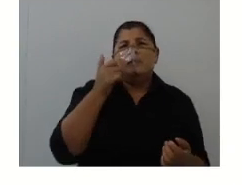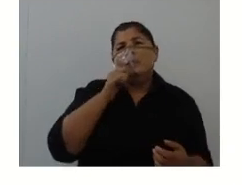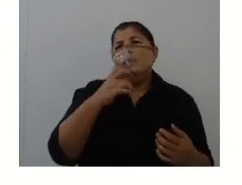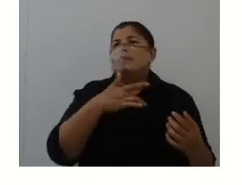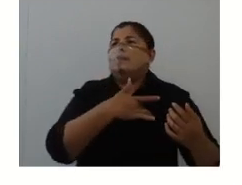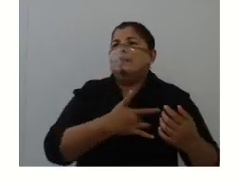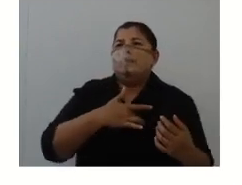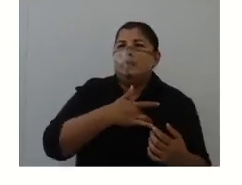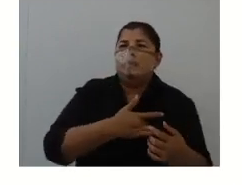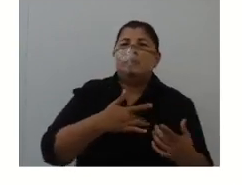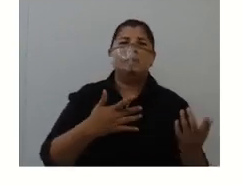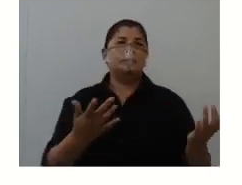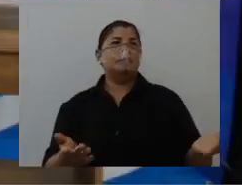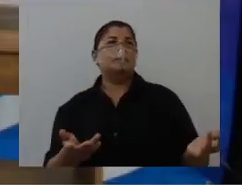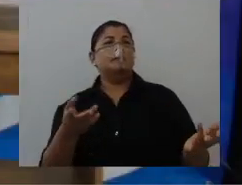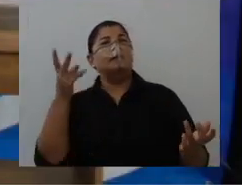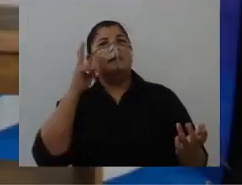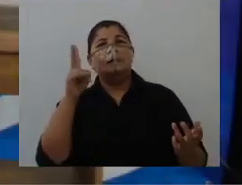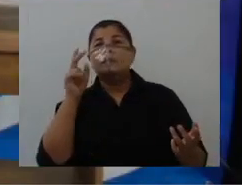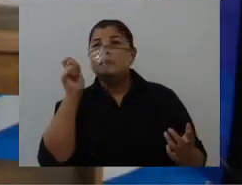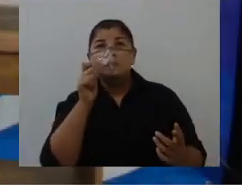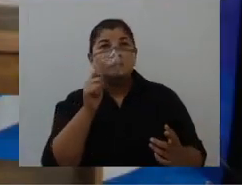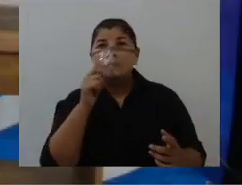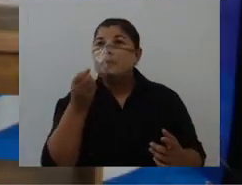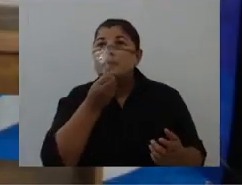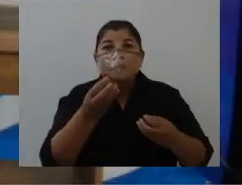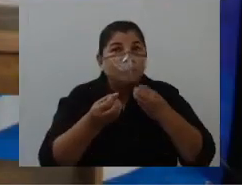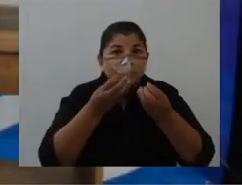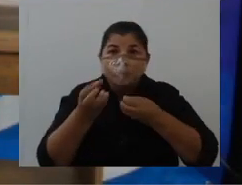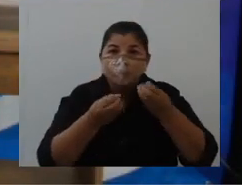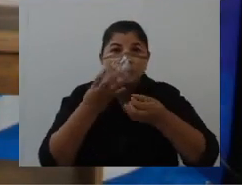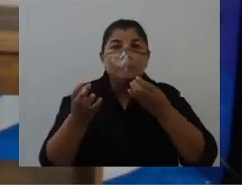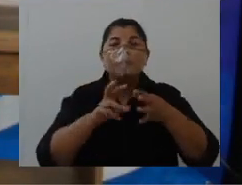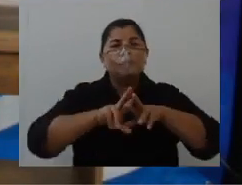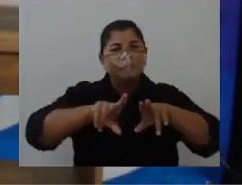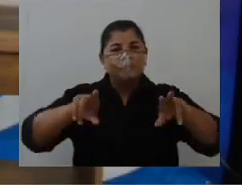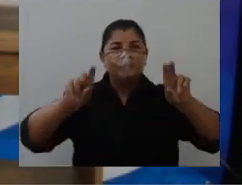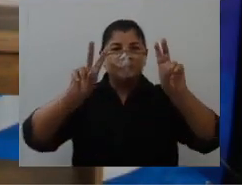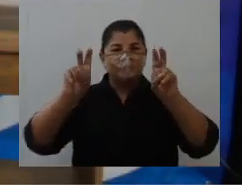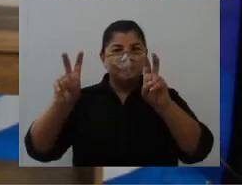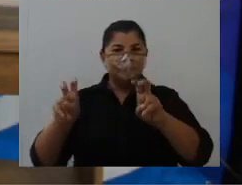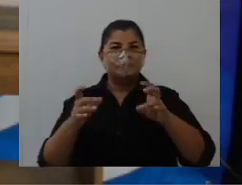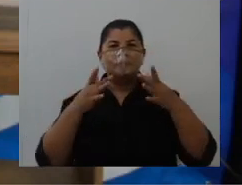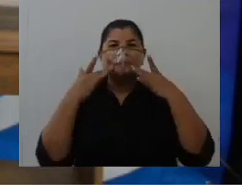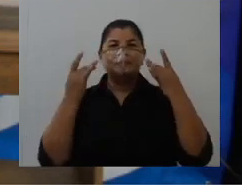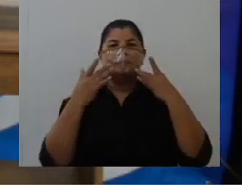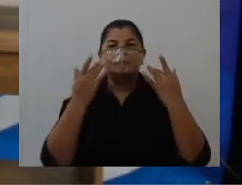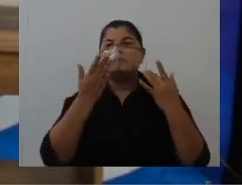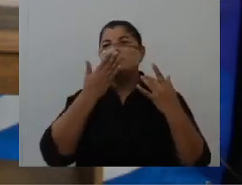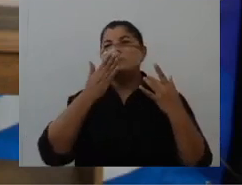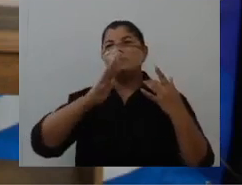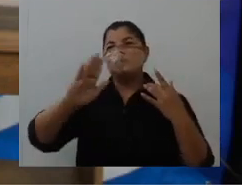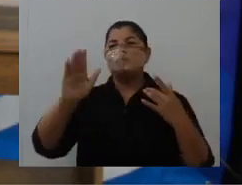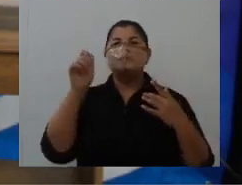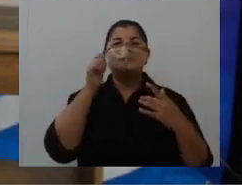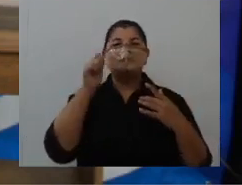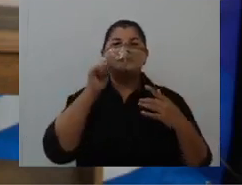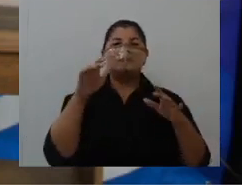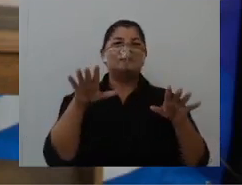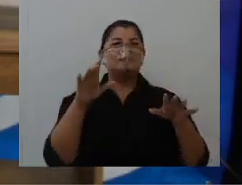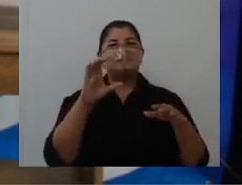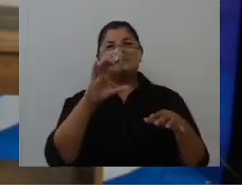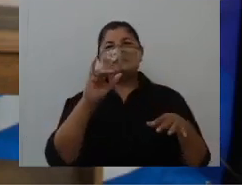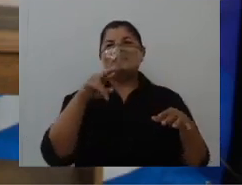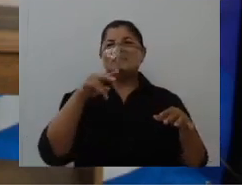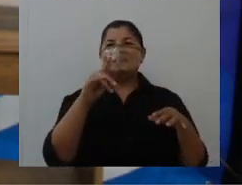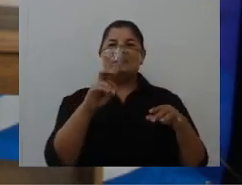contou. Teatro pernambucano, né, gente? Vamos valorizar o nosso teatro, beleza? Então, cheiro pra Cinderela, né? Eu gosto de Cinderela, quando ela começa